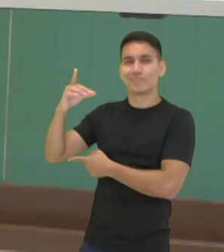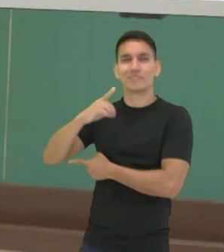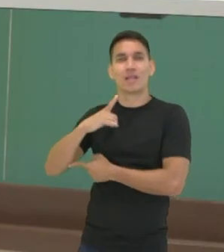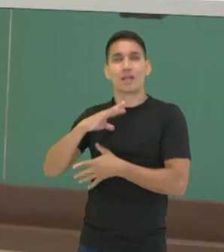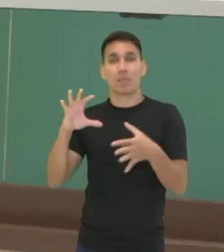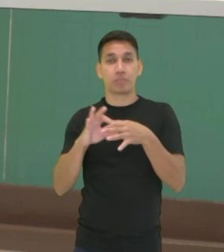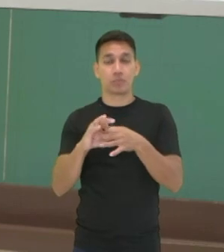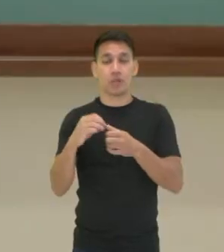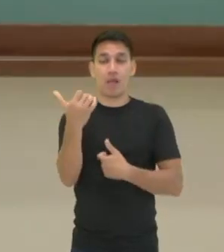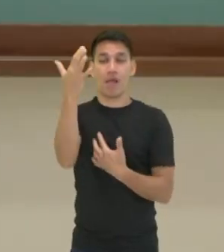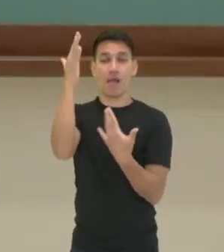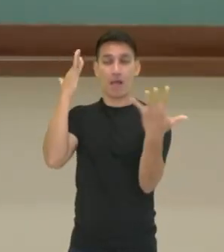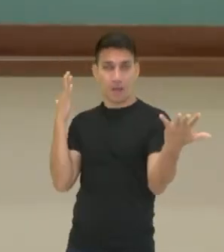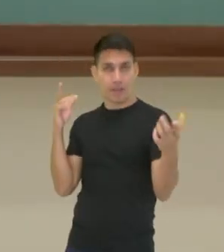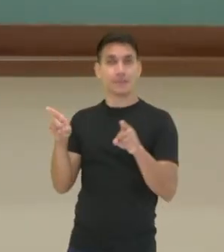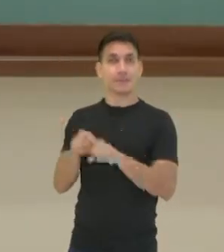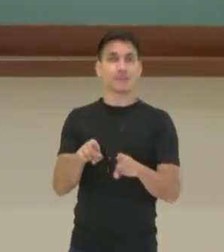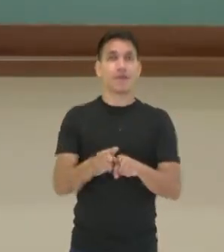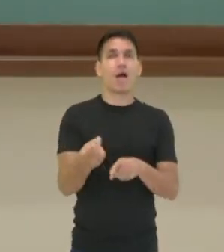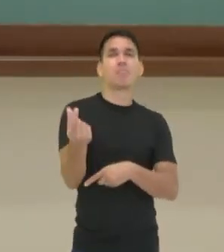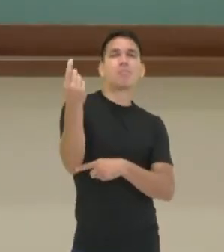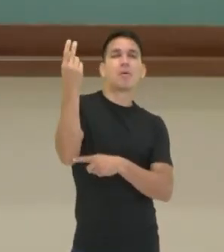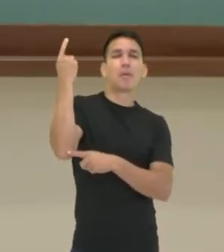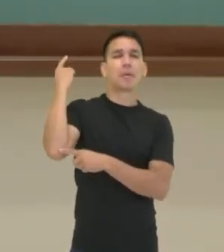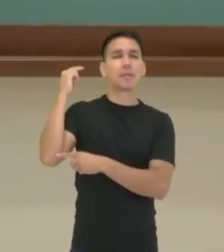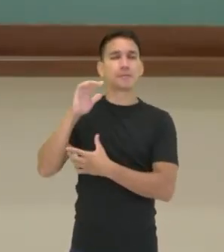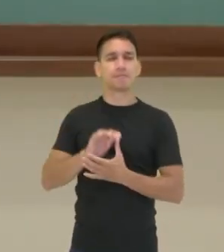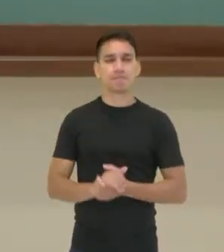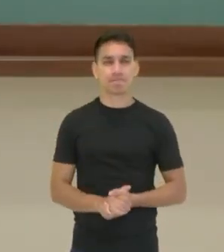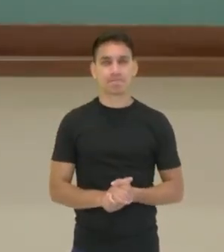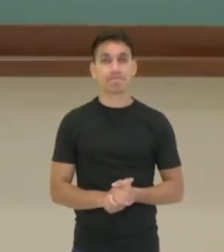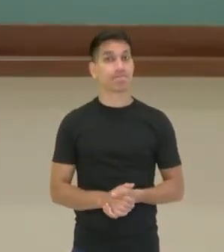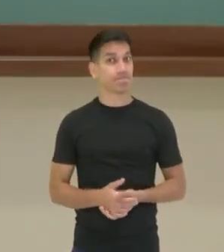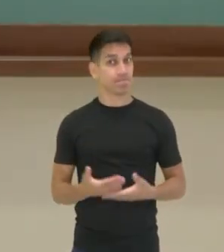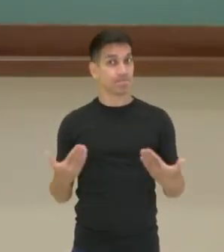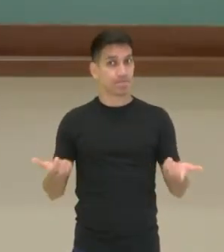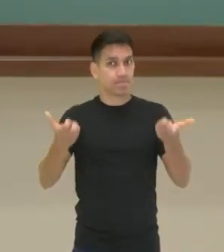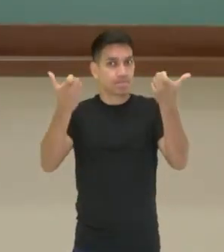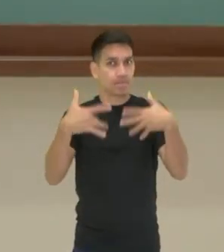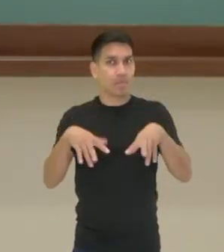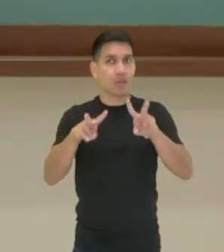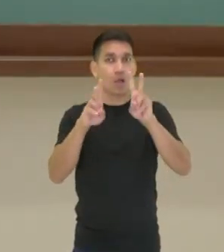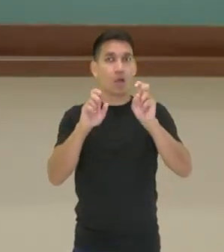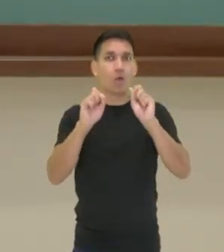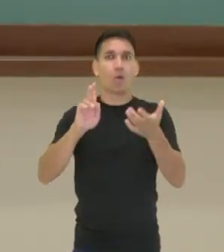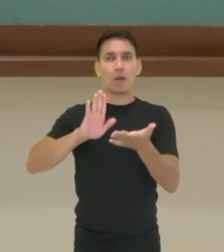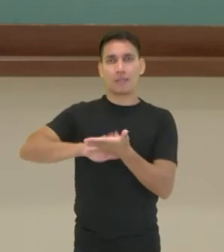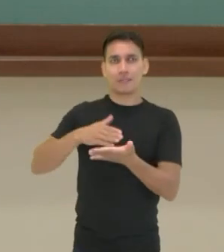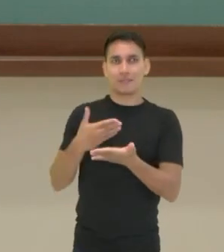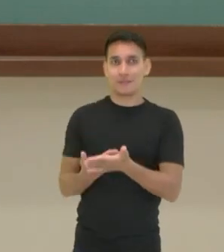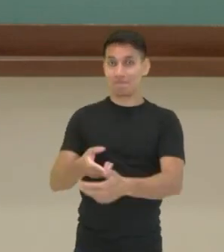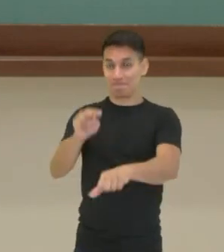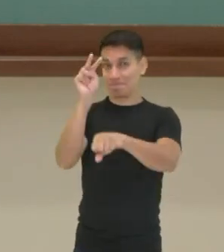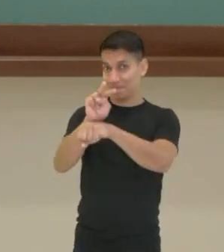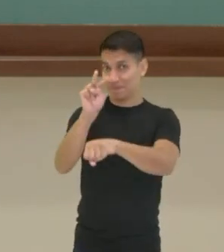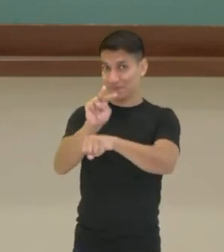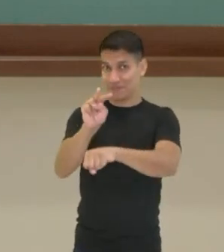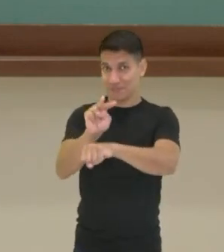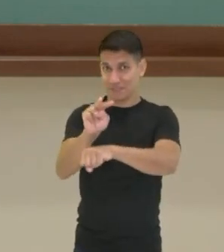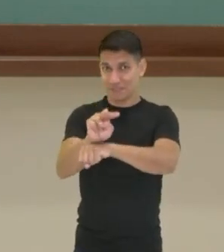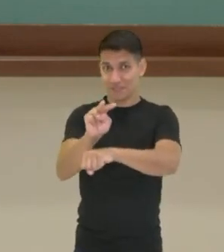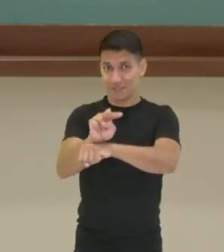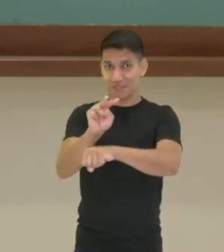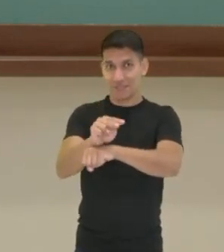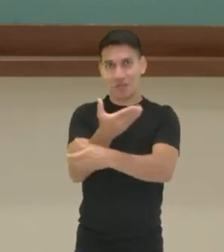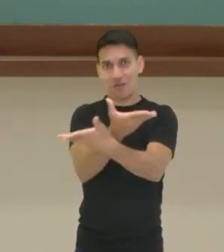à natureza e aos ancestrais. Como diz o nosso intérprete, se